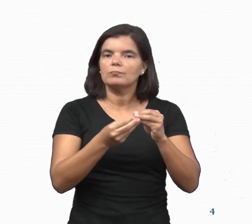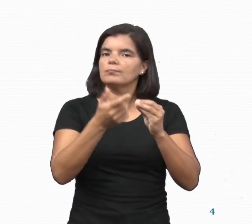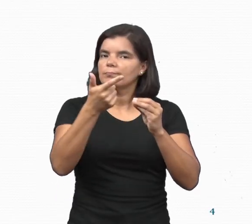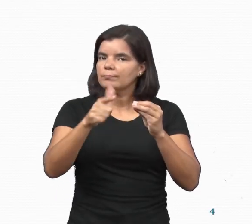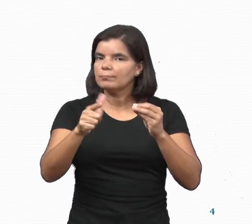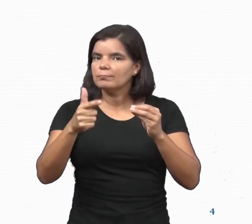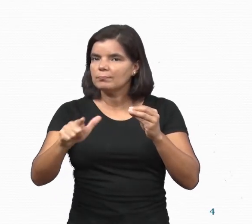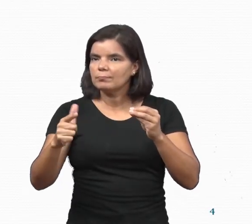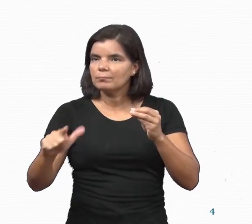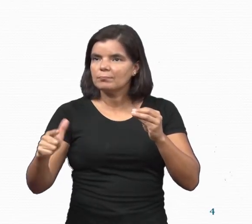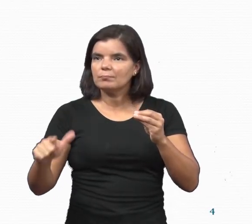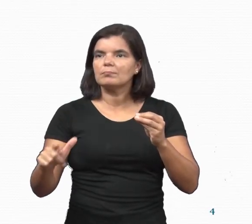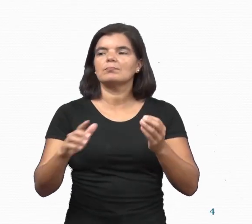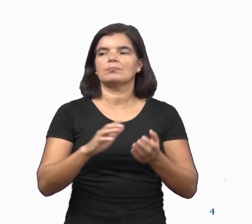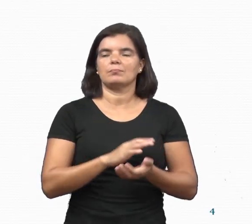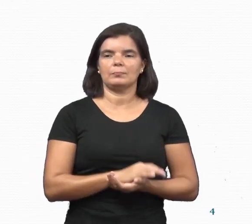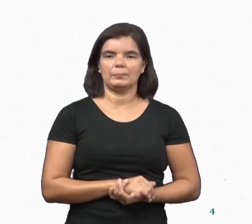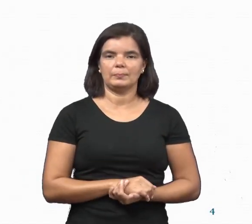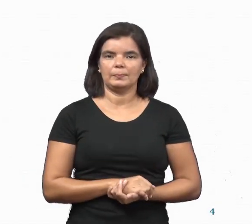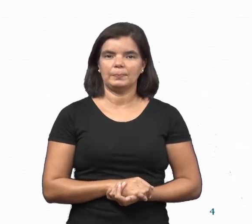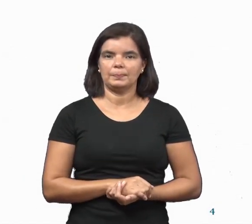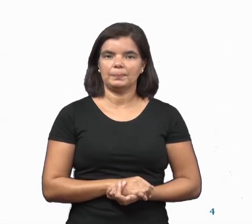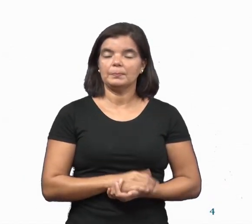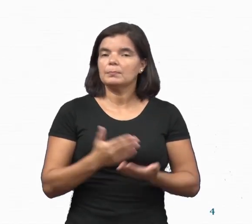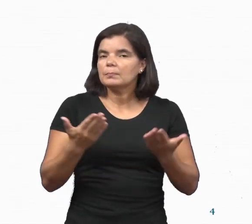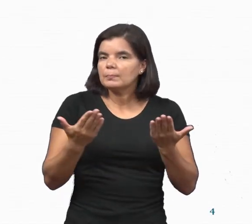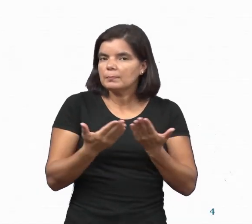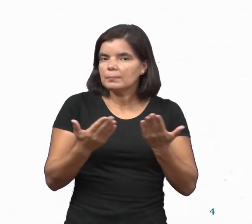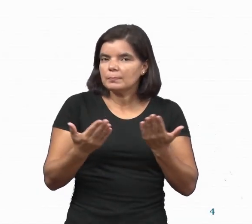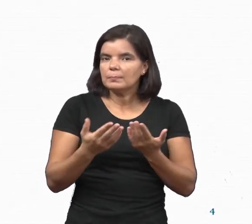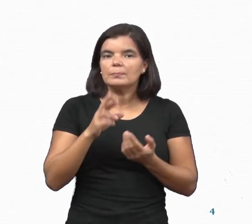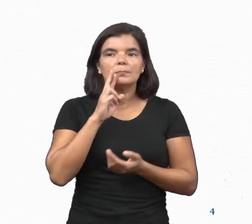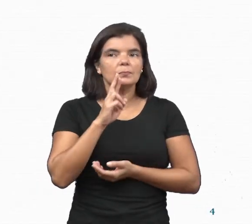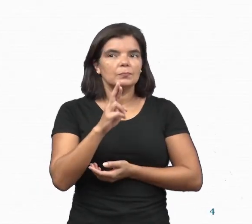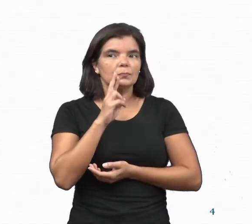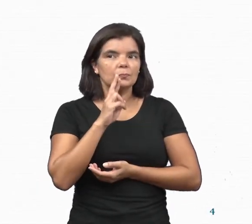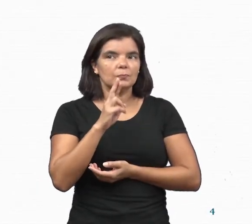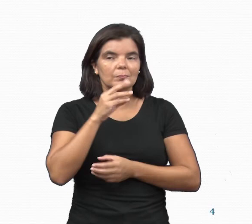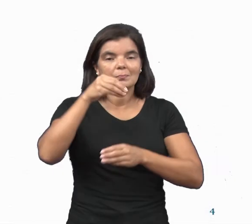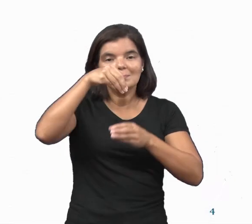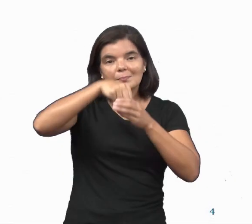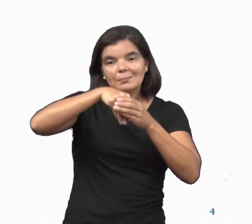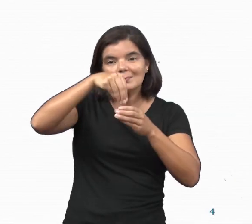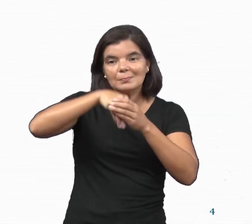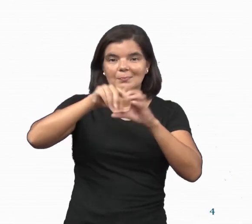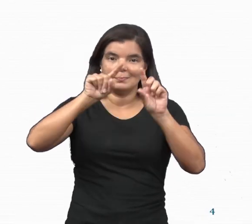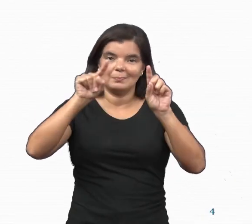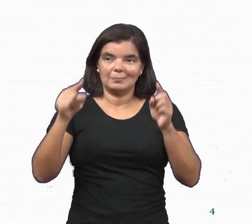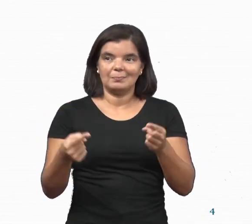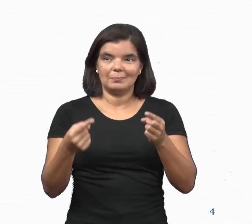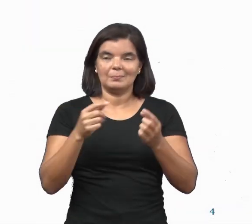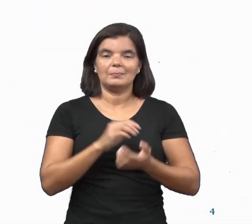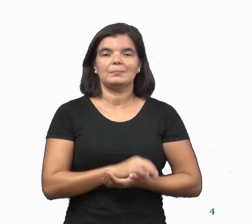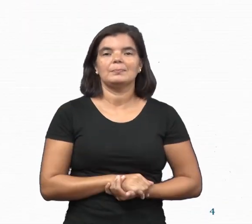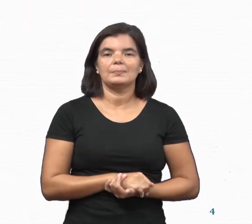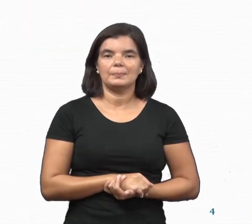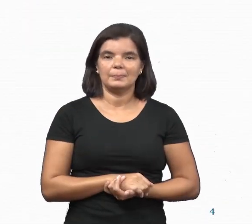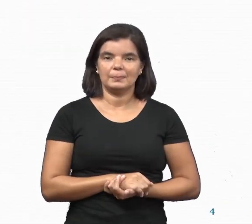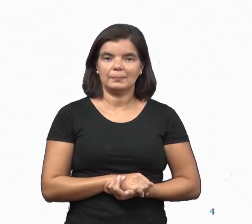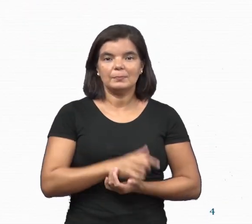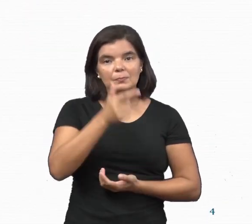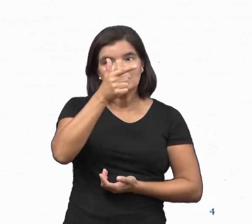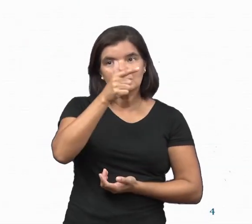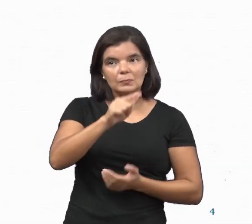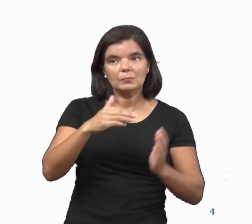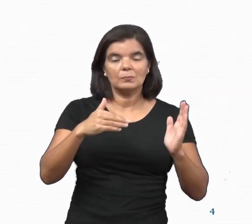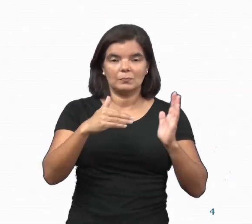vou reescrever eles aqui embaixo. Agora vou resolver o que está dentro do parênteses. Repito